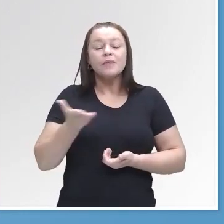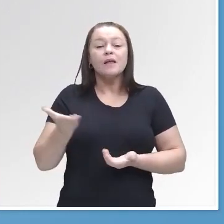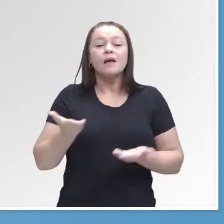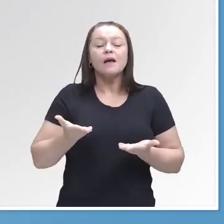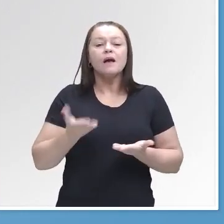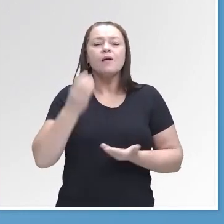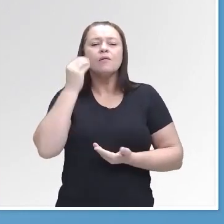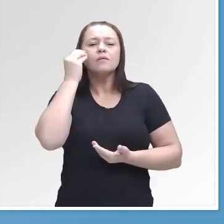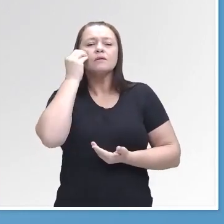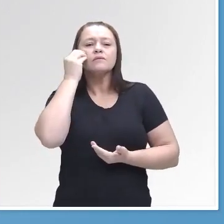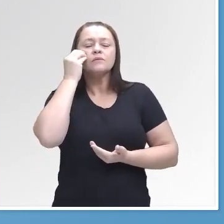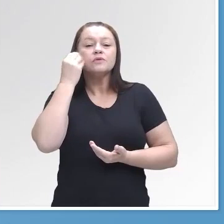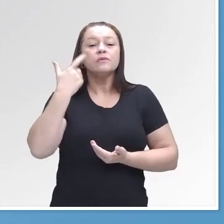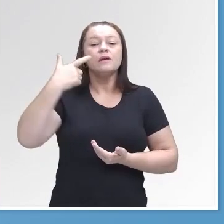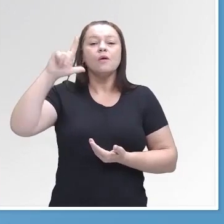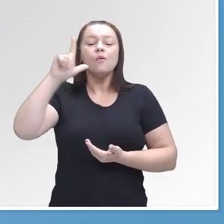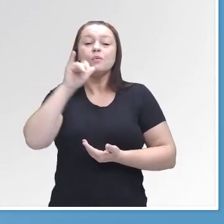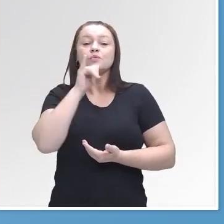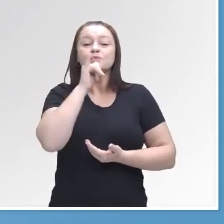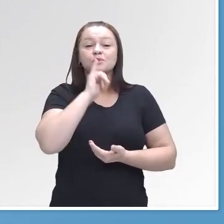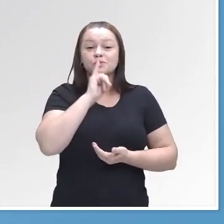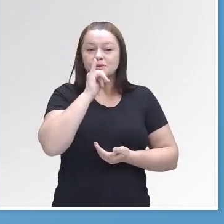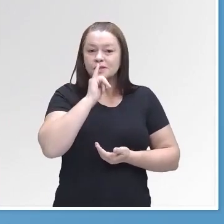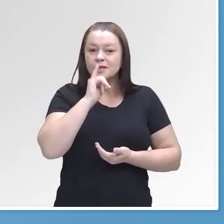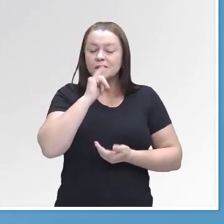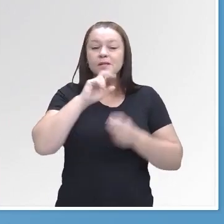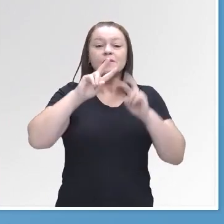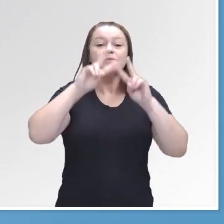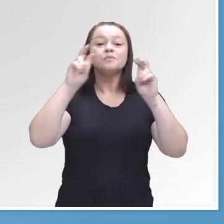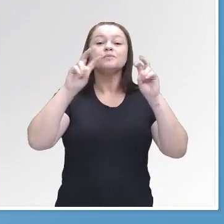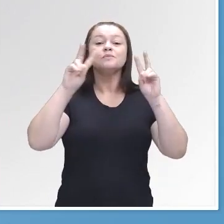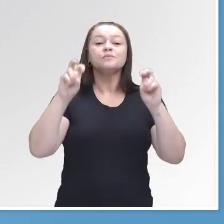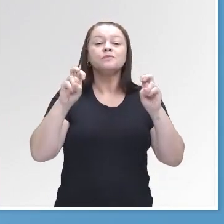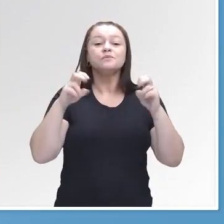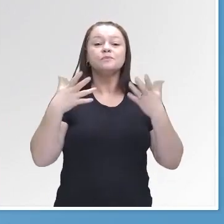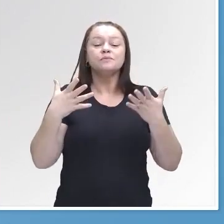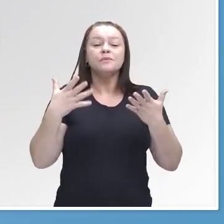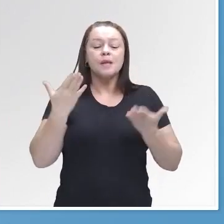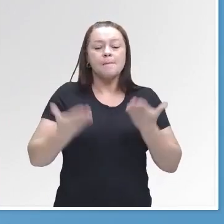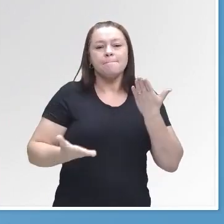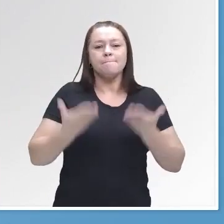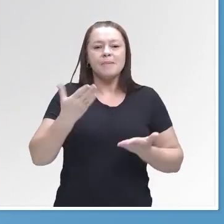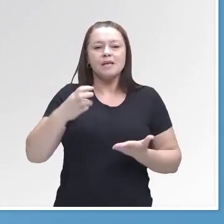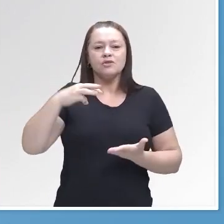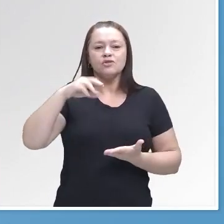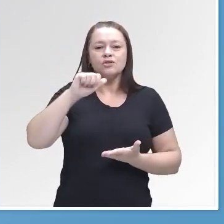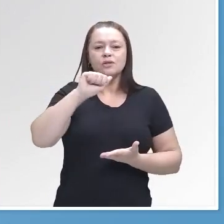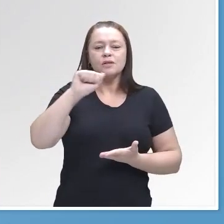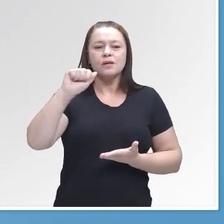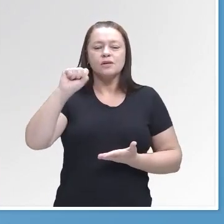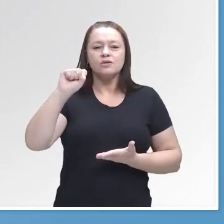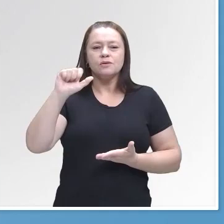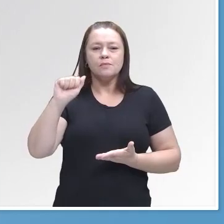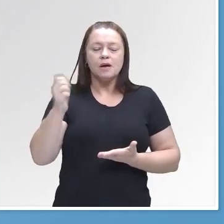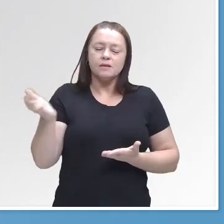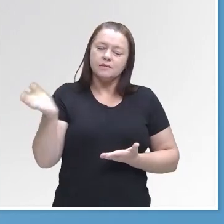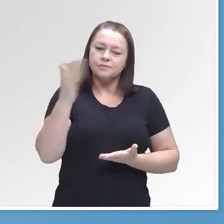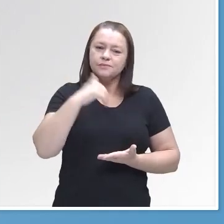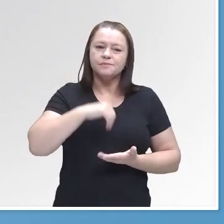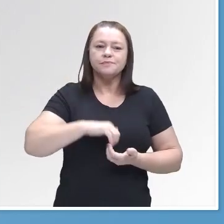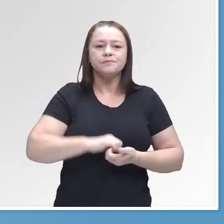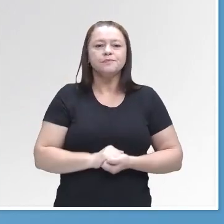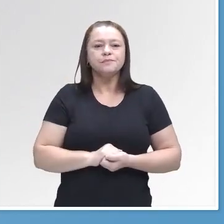crianças, para mais outros exemplos sobre medidas de massa. Vem comigo. Em